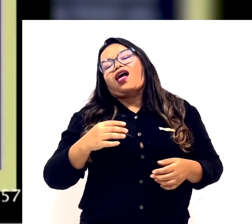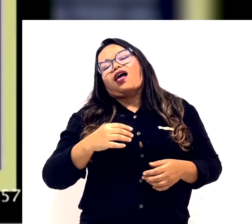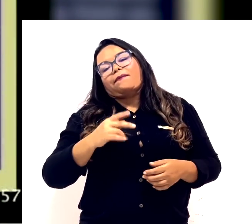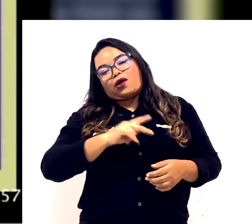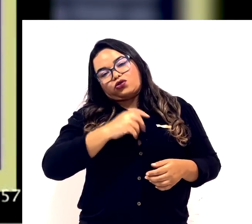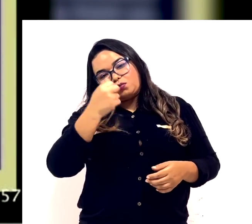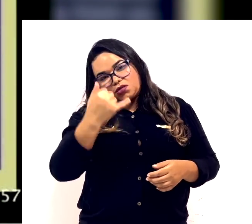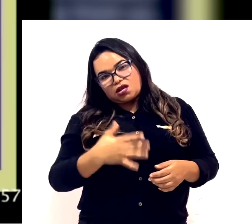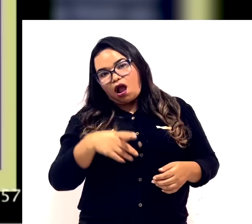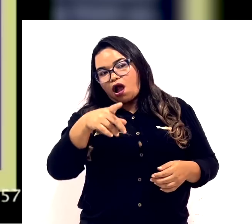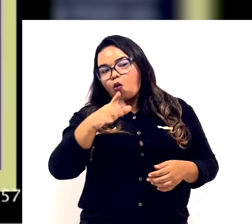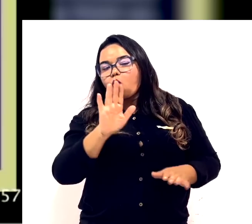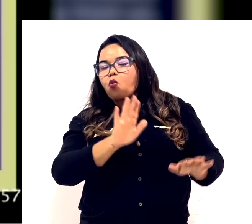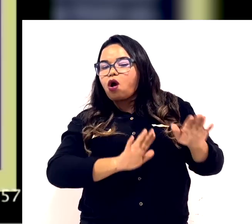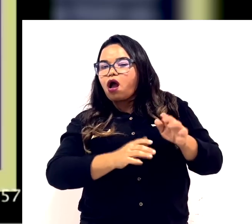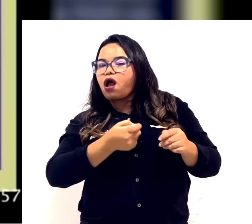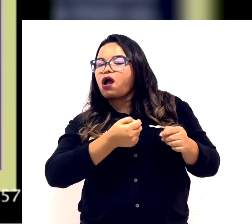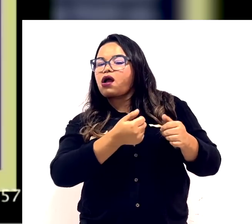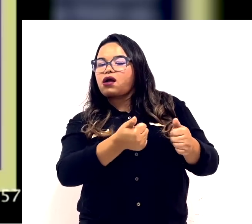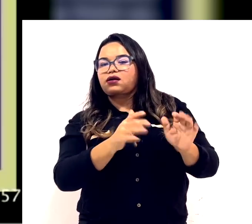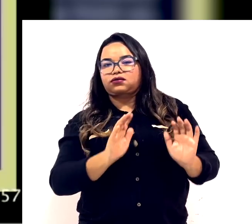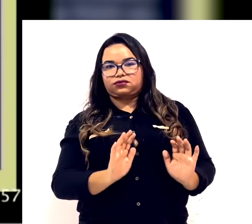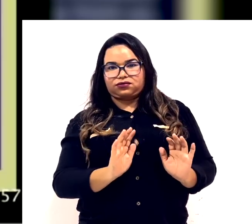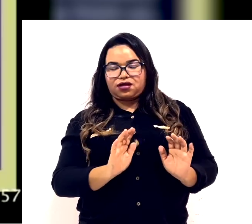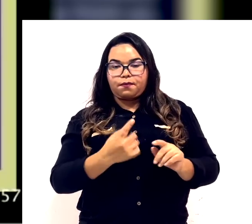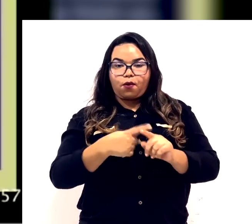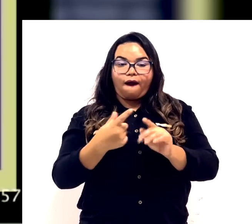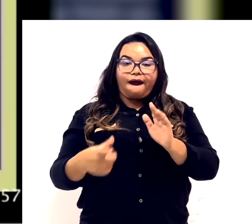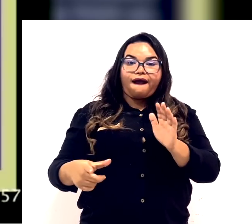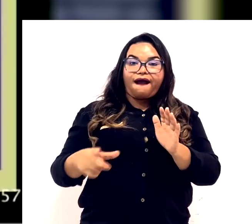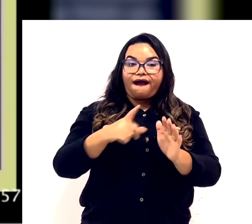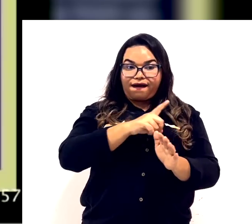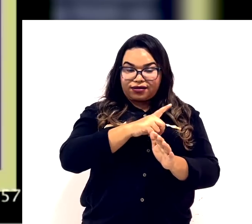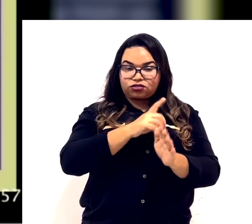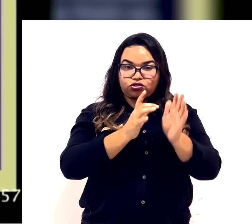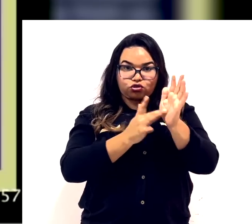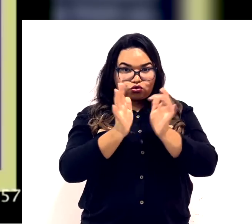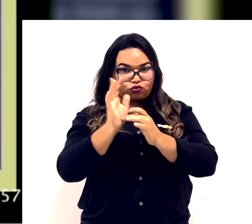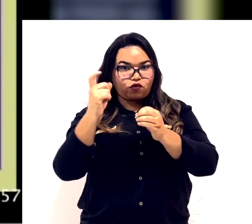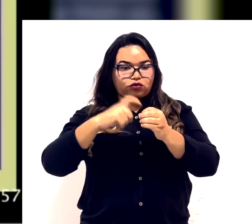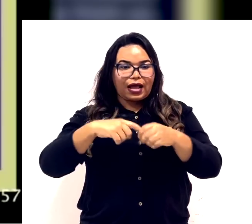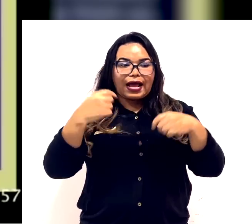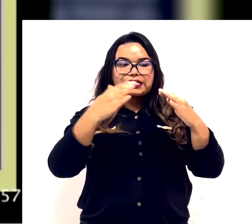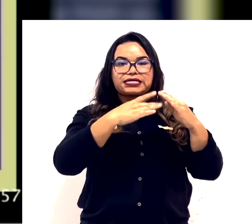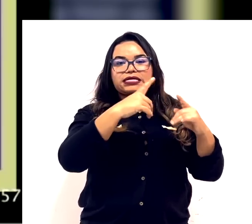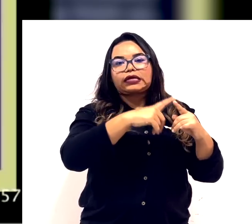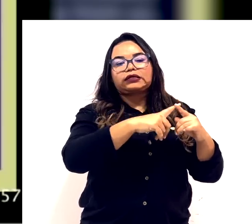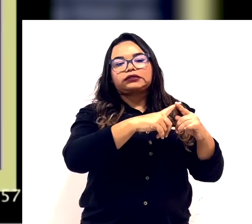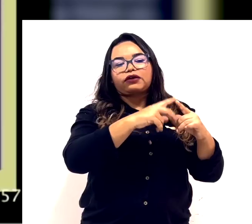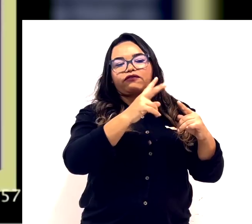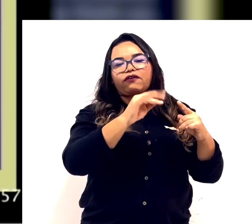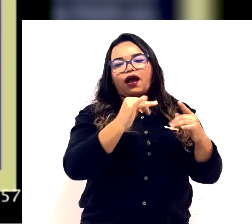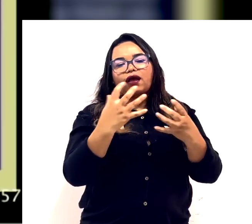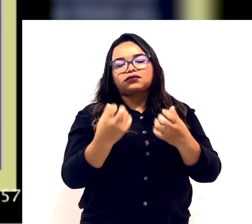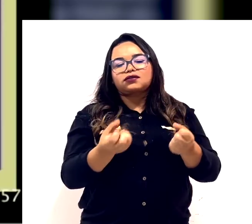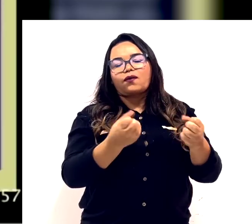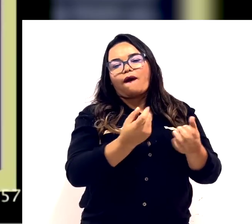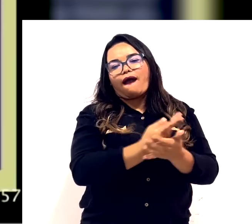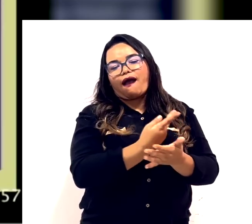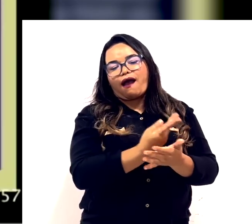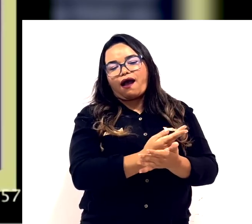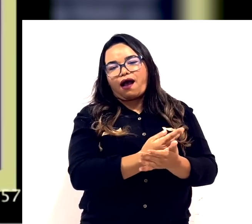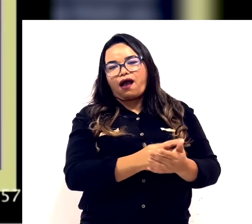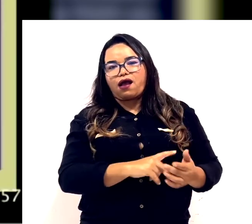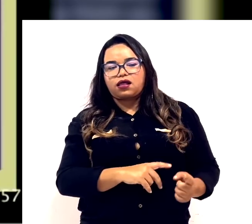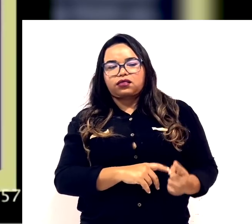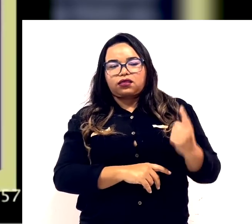antes que venha a apostasia. A apostasia na igreja, e se manifeste o homem do pecado, filho da perdição, o qual